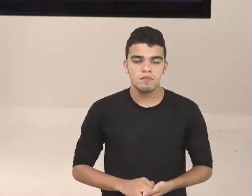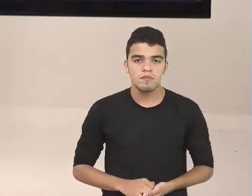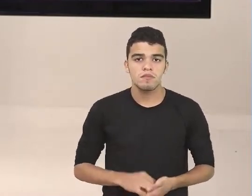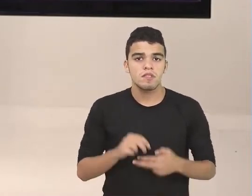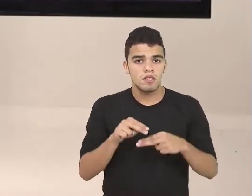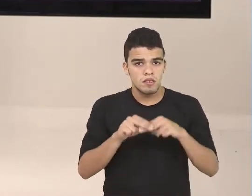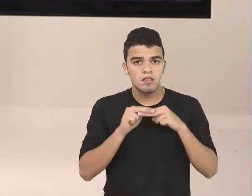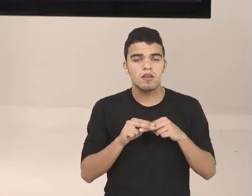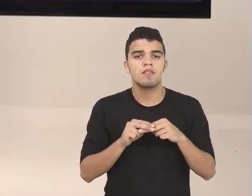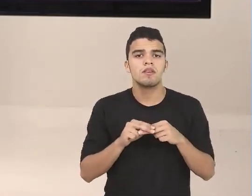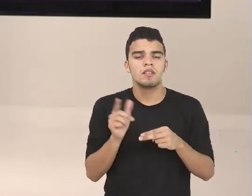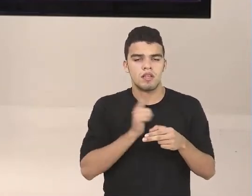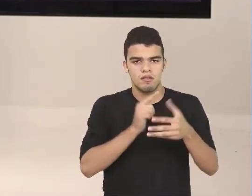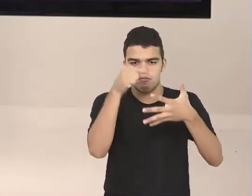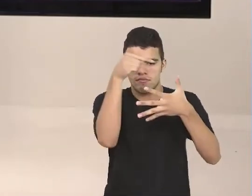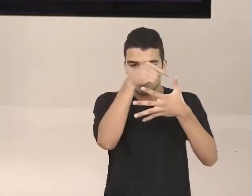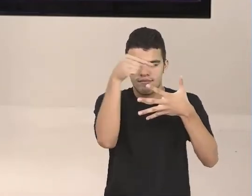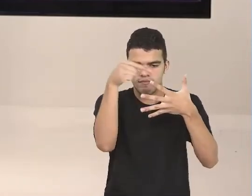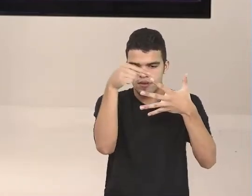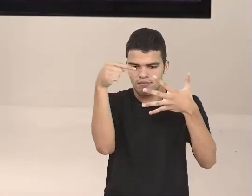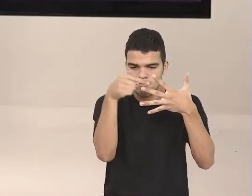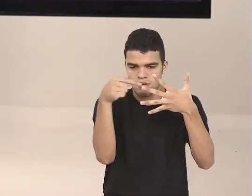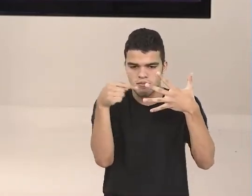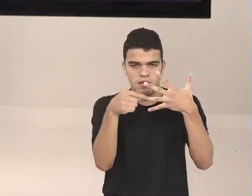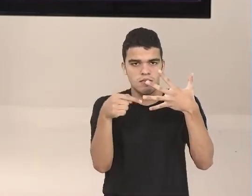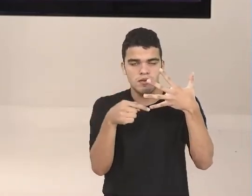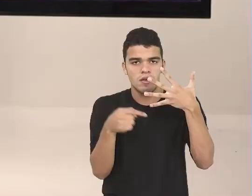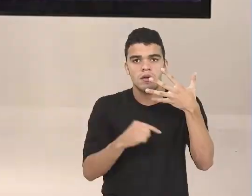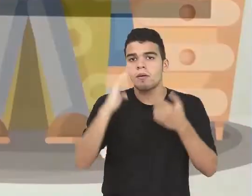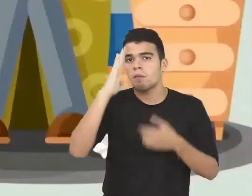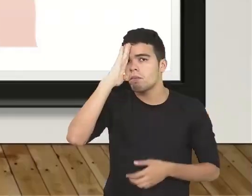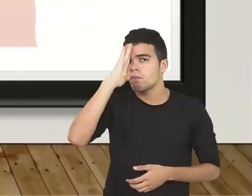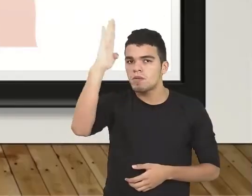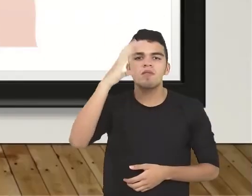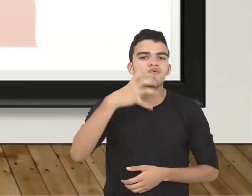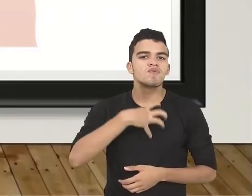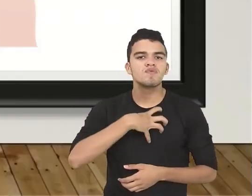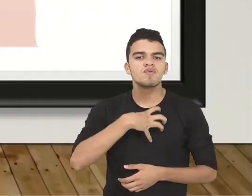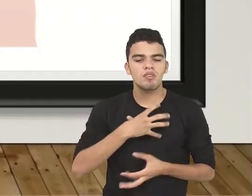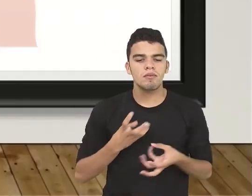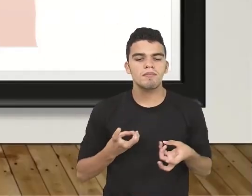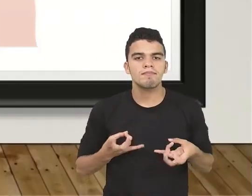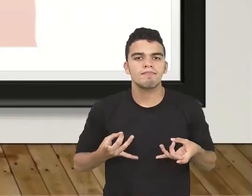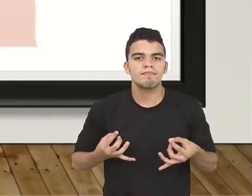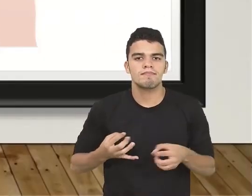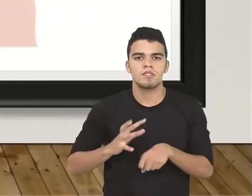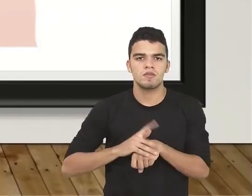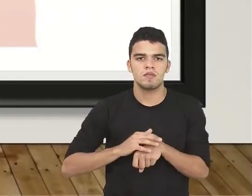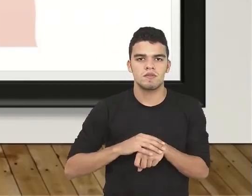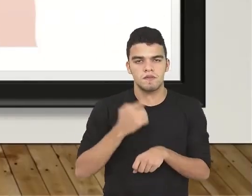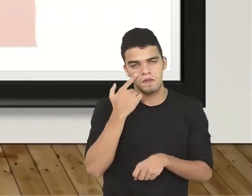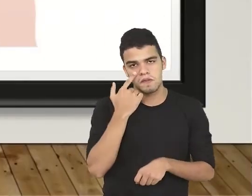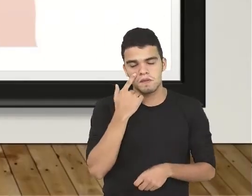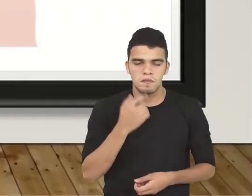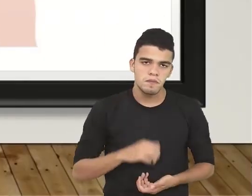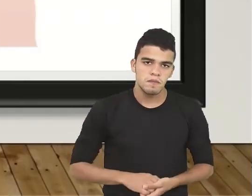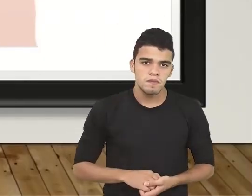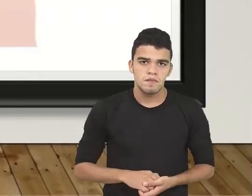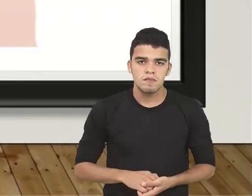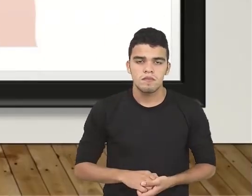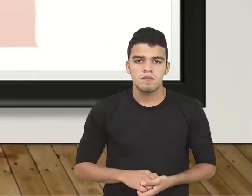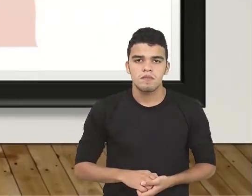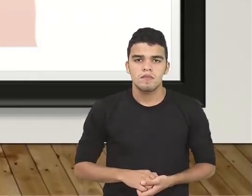a gente lista aqui para vocês os principais sintomas dessa doença. Como é que acontece a infecção